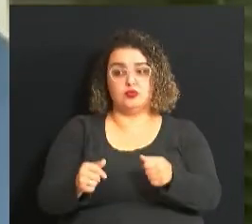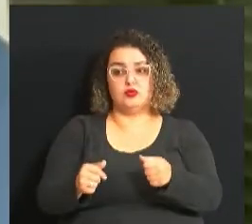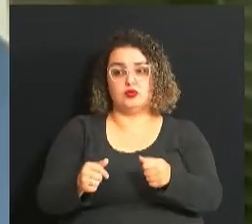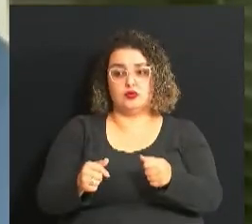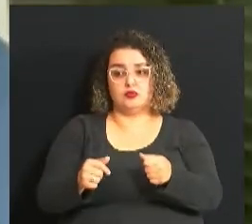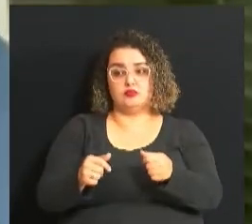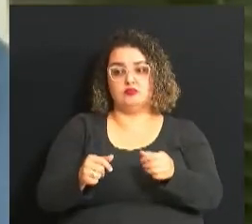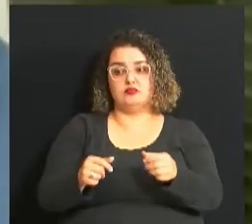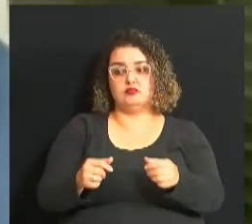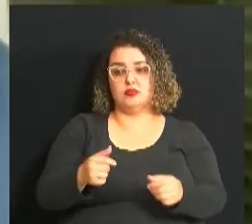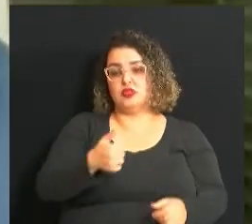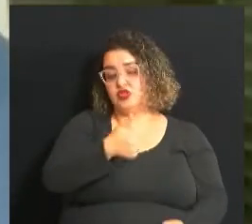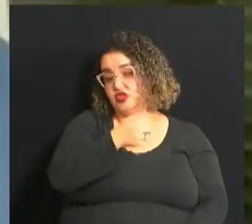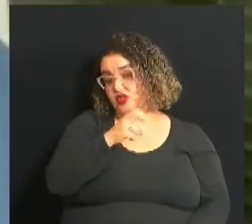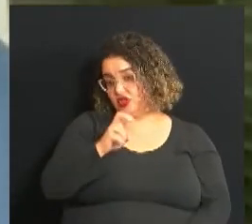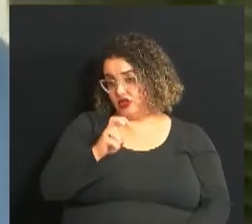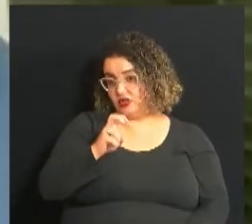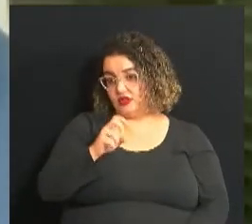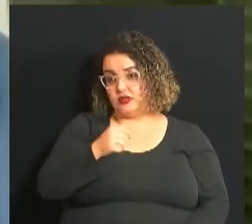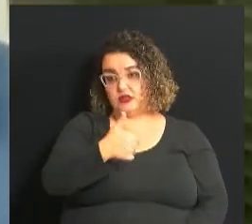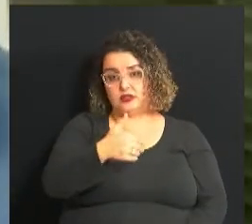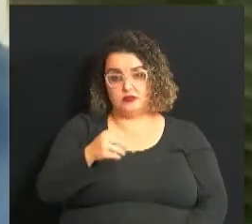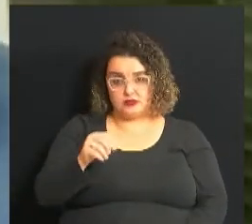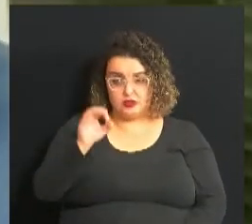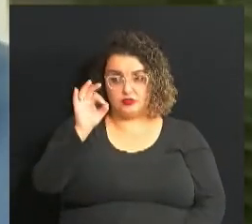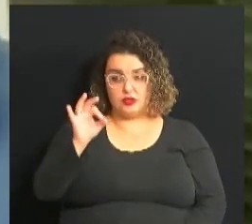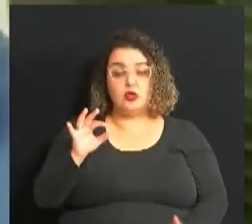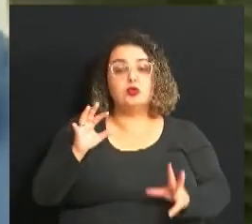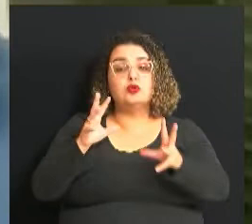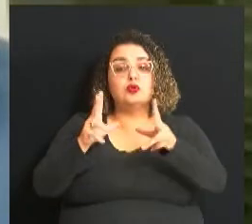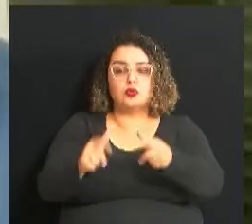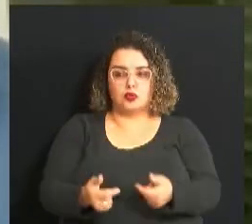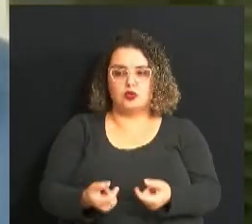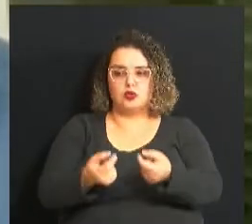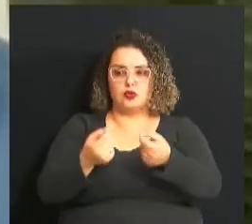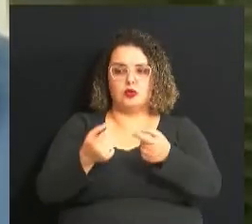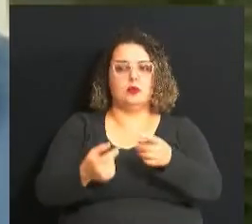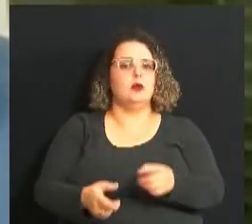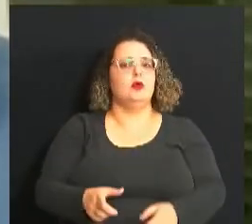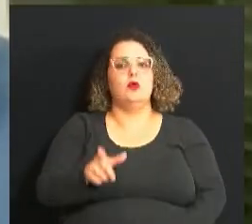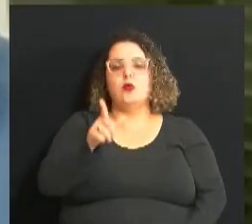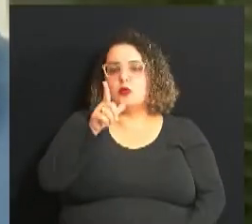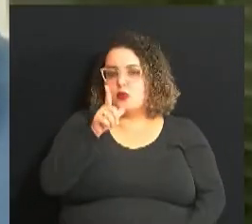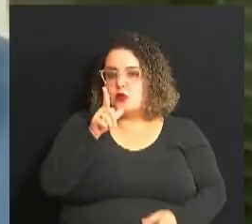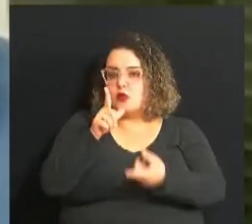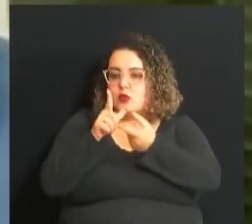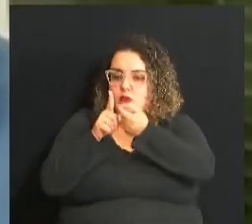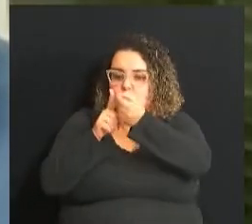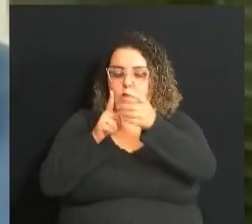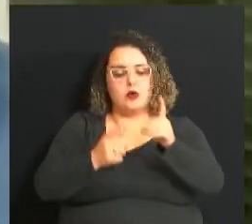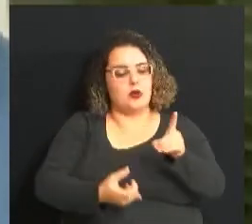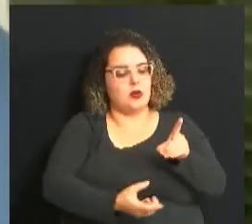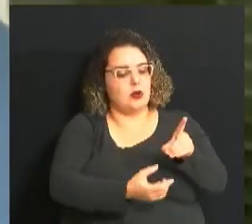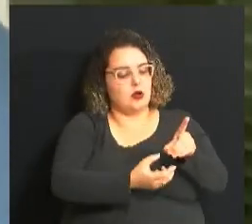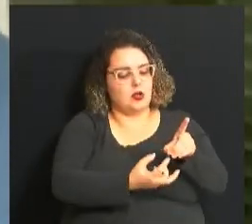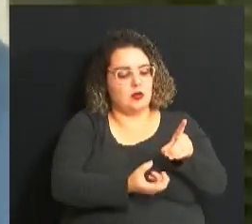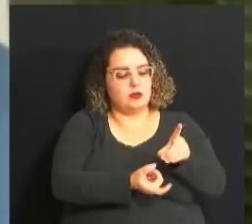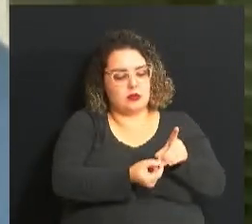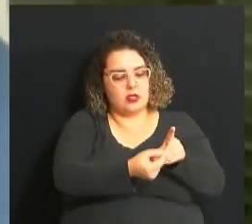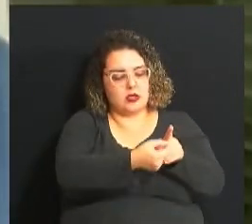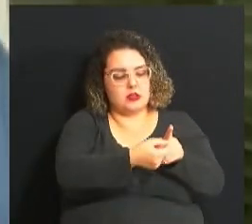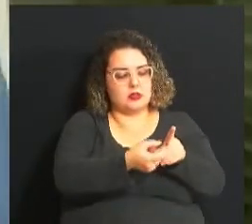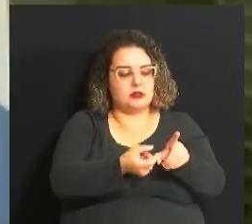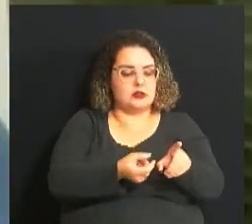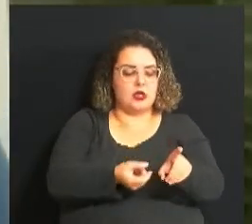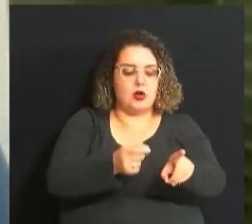de 15%, 20%, todos os cânceres. Se você pegar câncer de pênis, por exemplo, testículo, próstata, bexiga, você vai ver